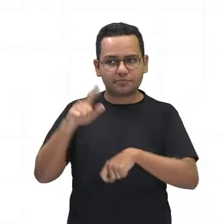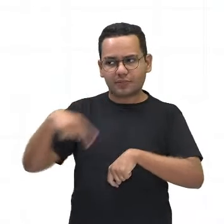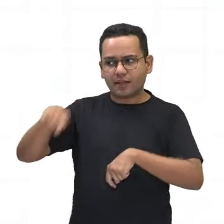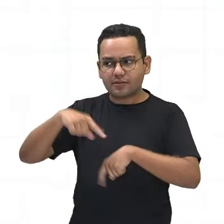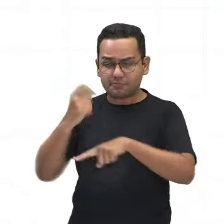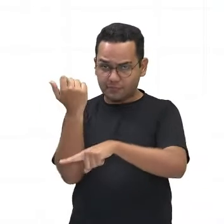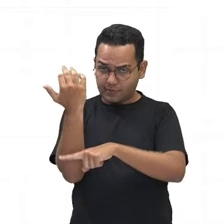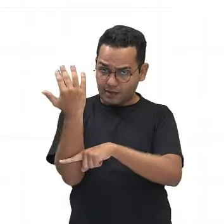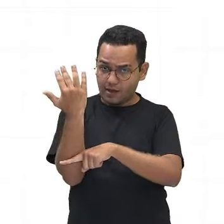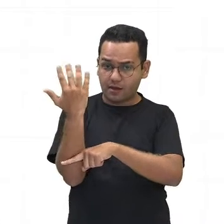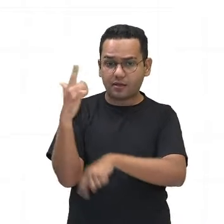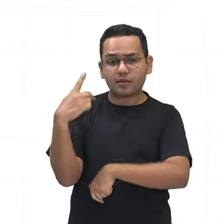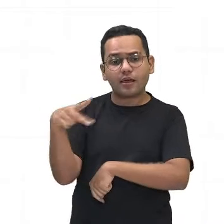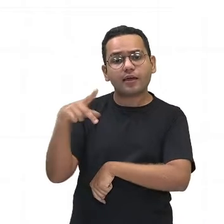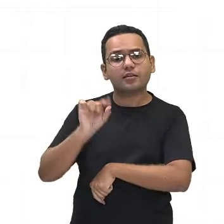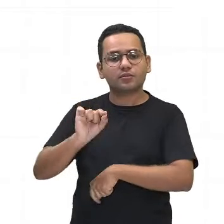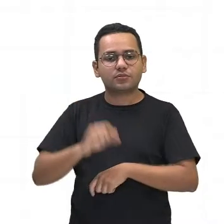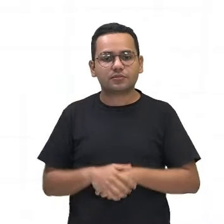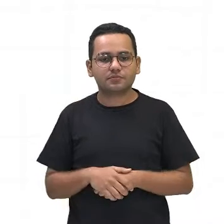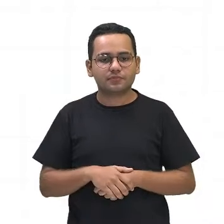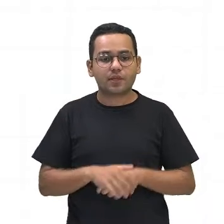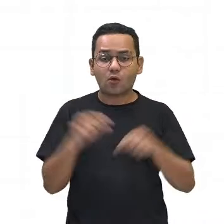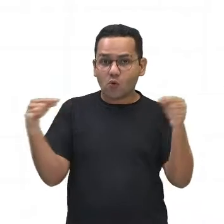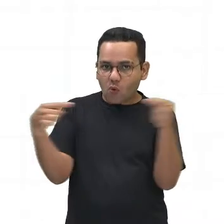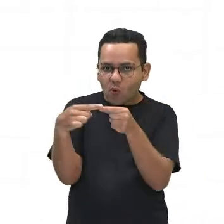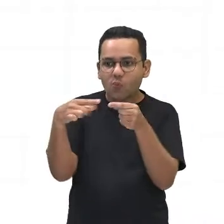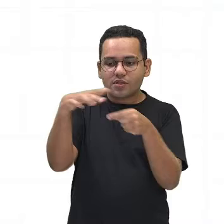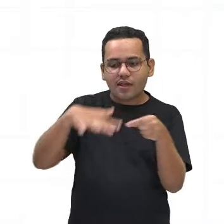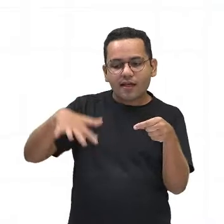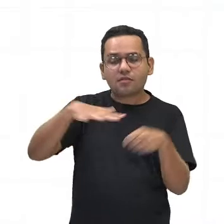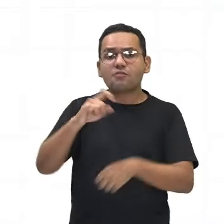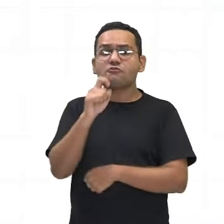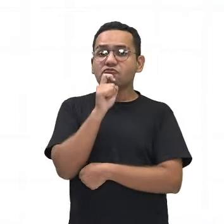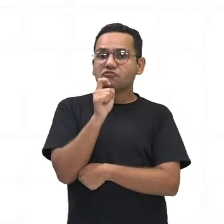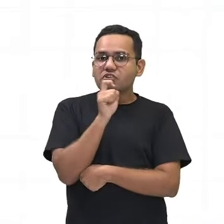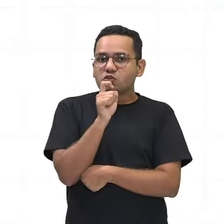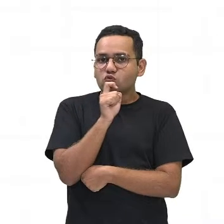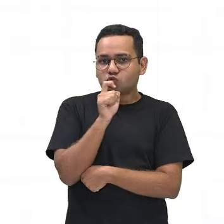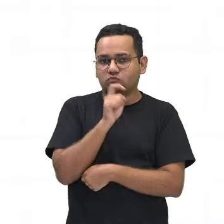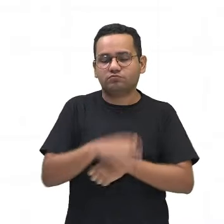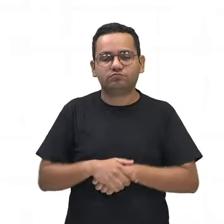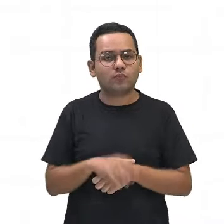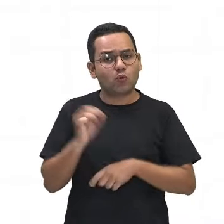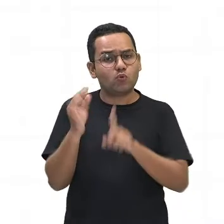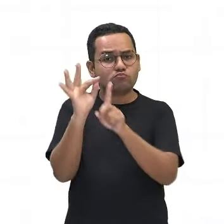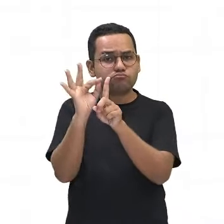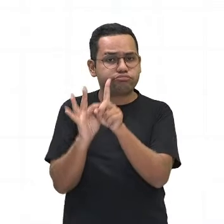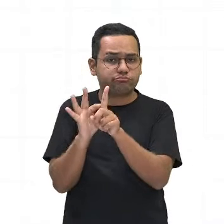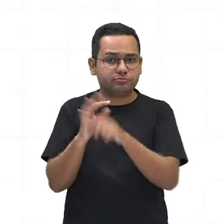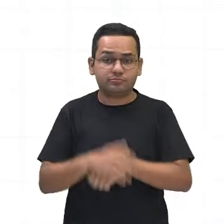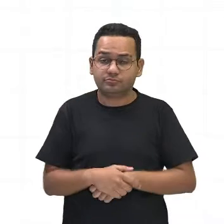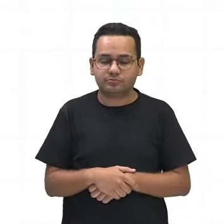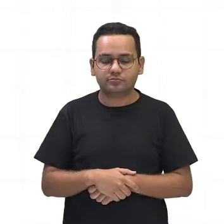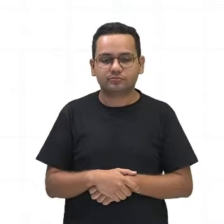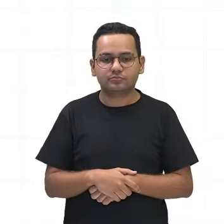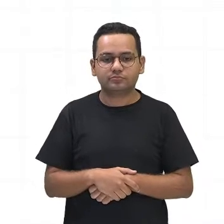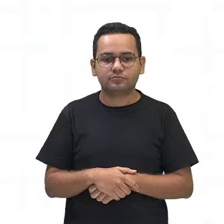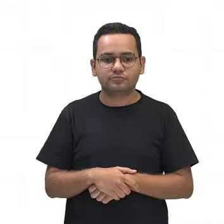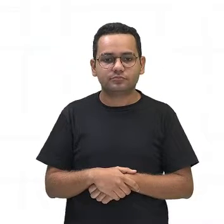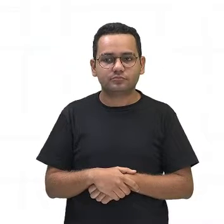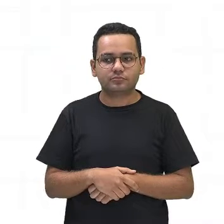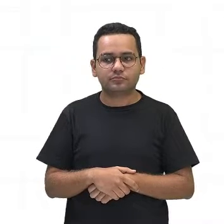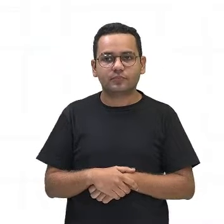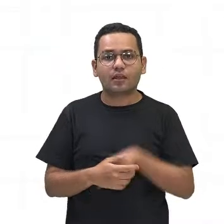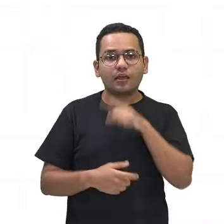vivem preferencialmente em ambientes de clima frio ou temperado. E são ali